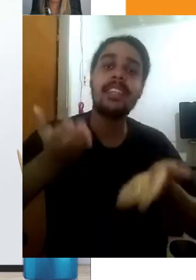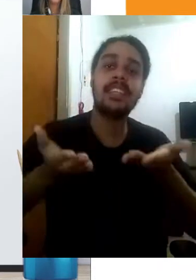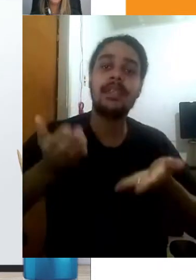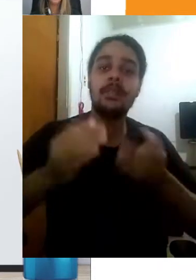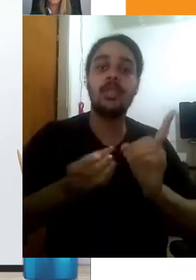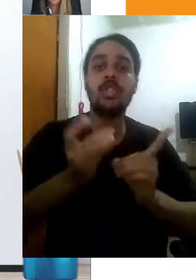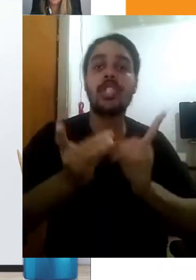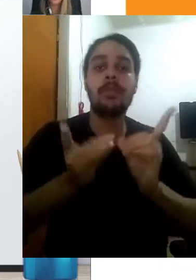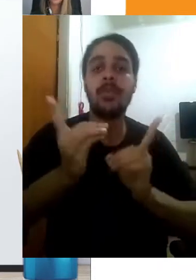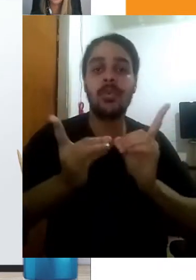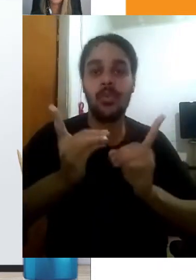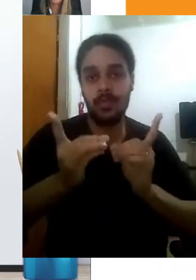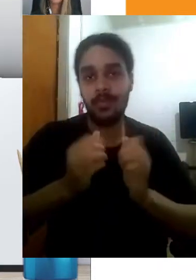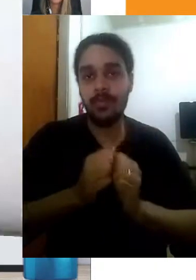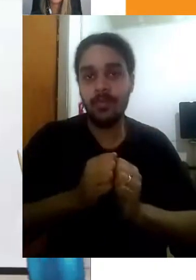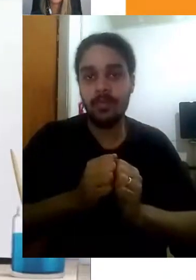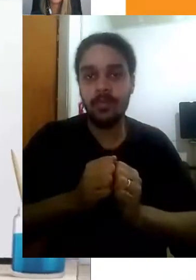equilíbrio dinâmico.